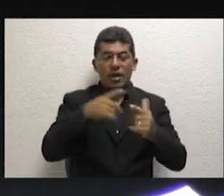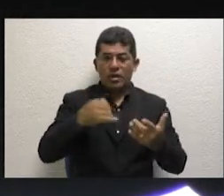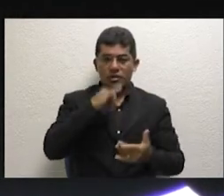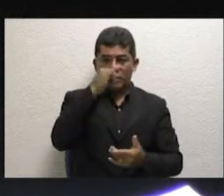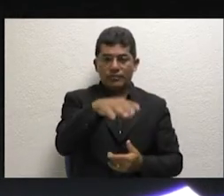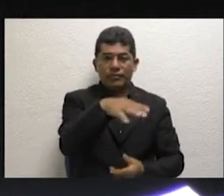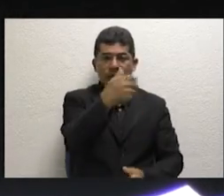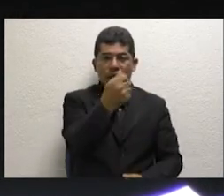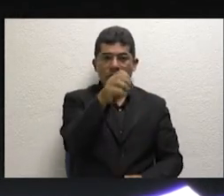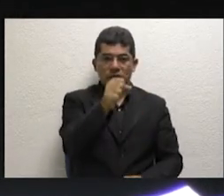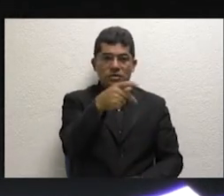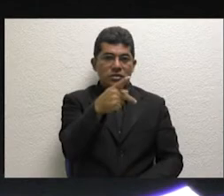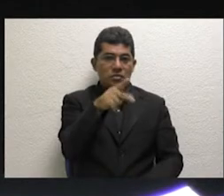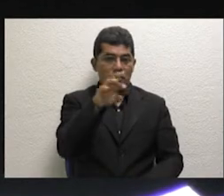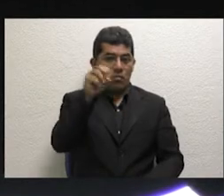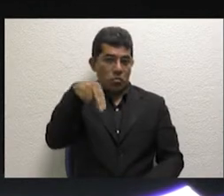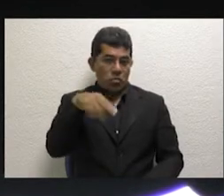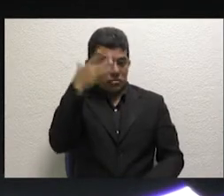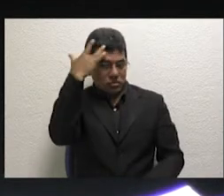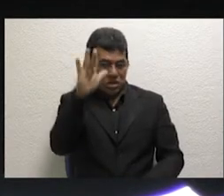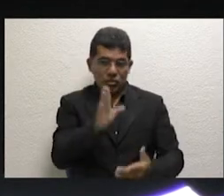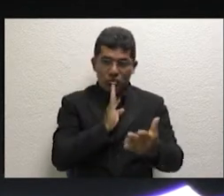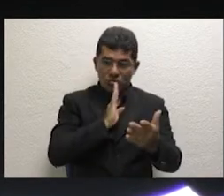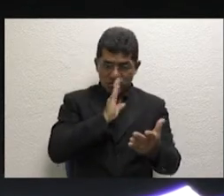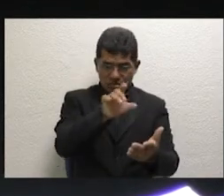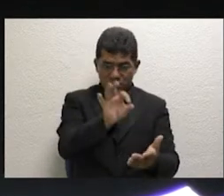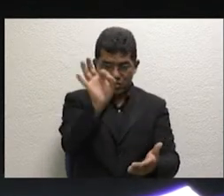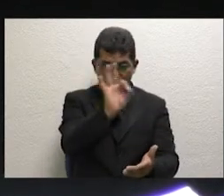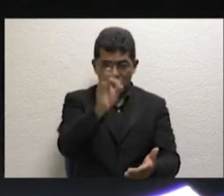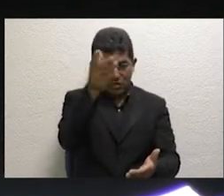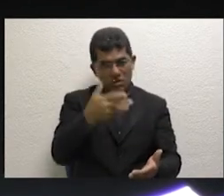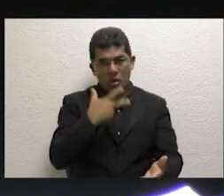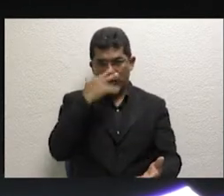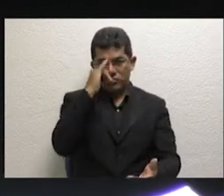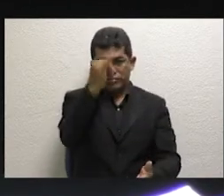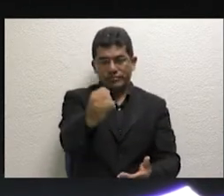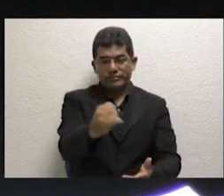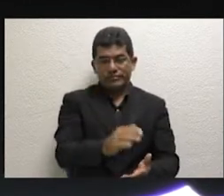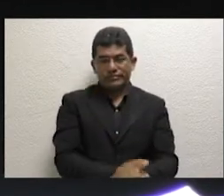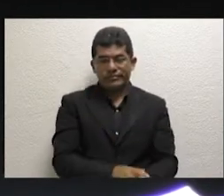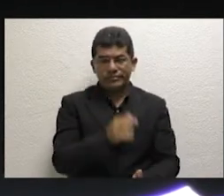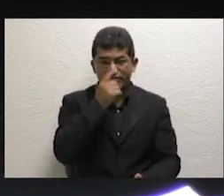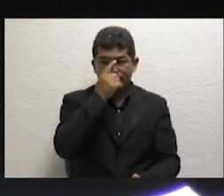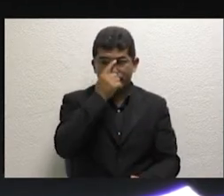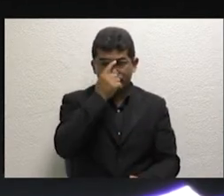Aspron não sei se já é do conhecimento do professor Lambert é